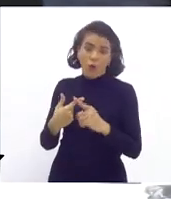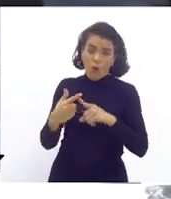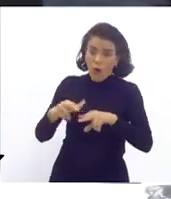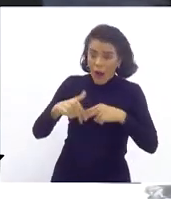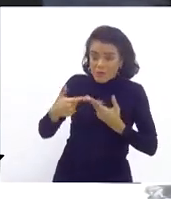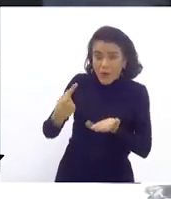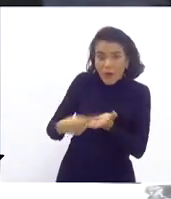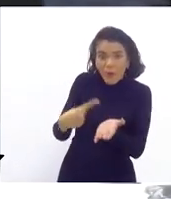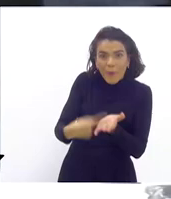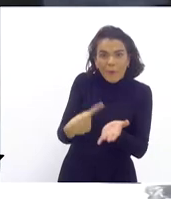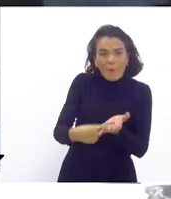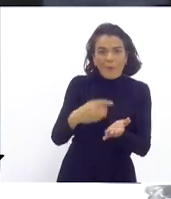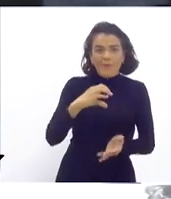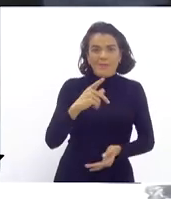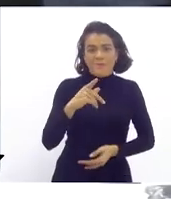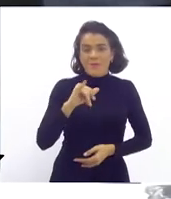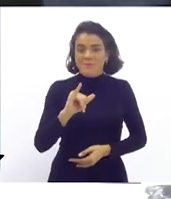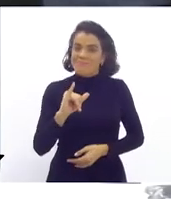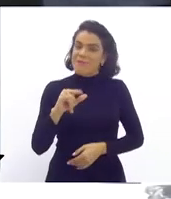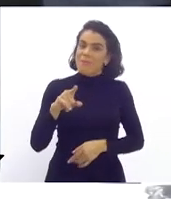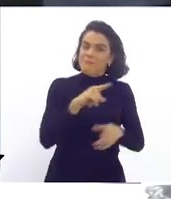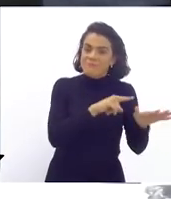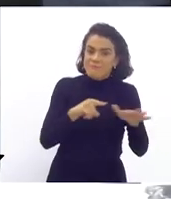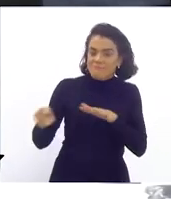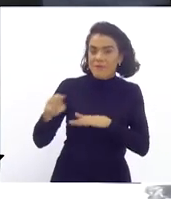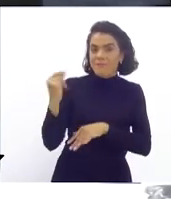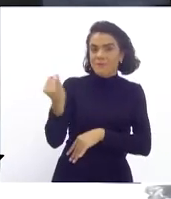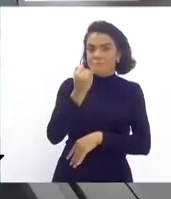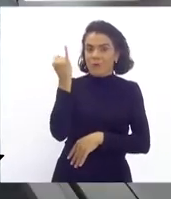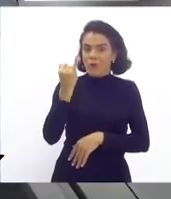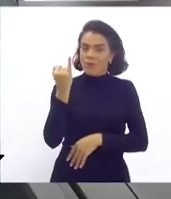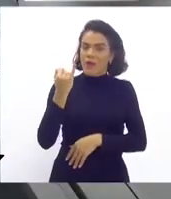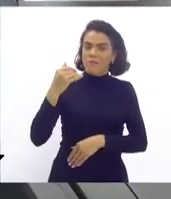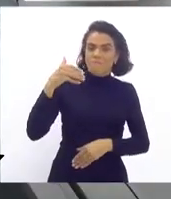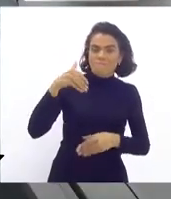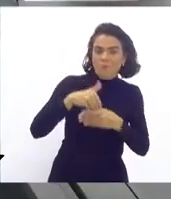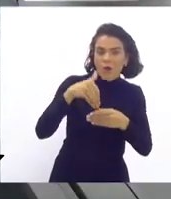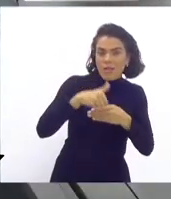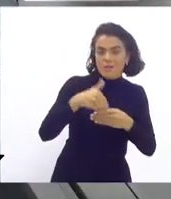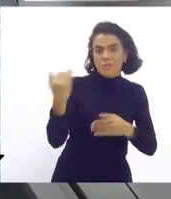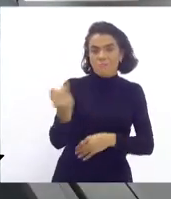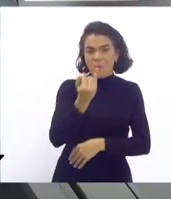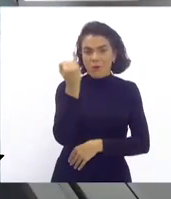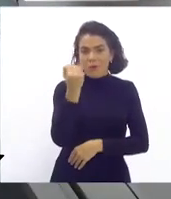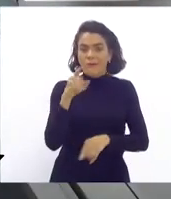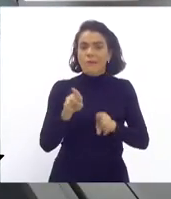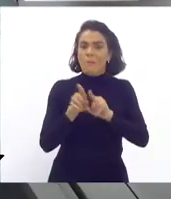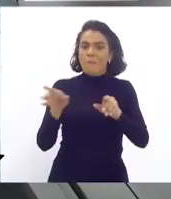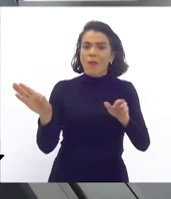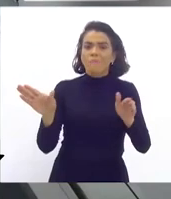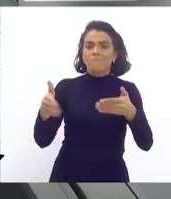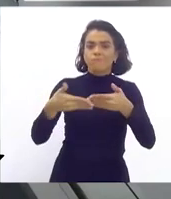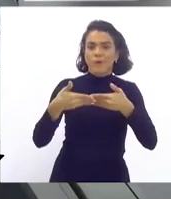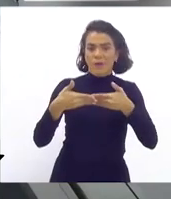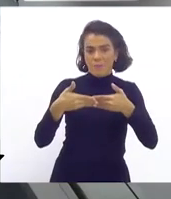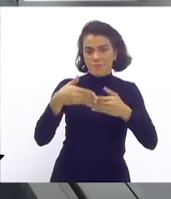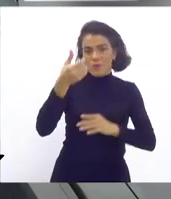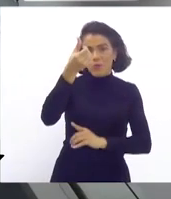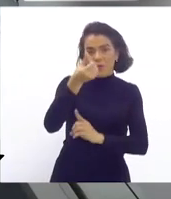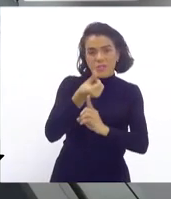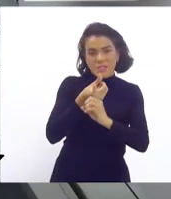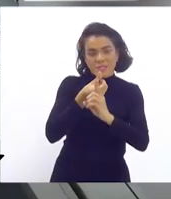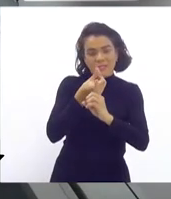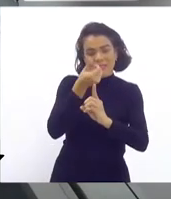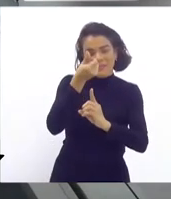justamente porque é uma semana importante aqui de votações de mensagens do governo encerramento do semestre legislativo e a gente